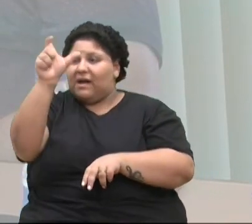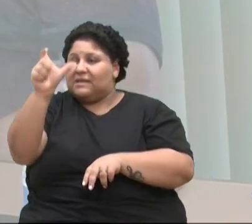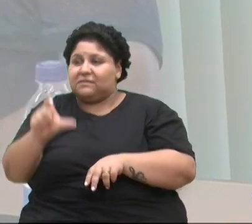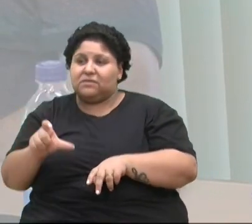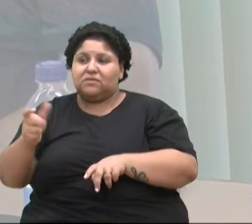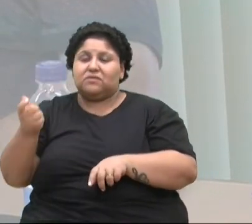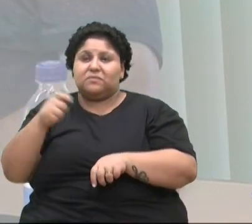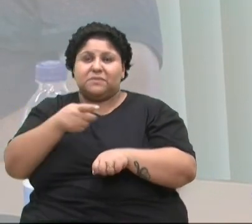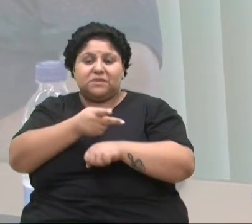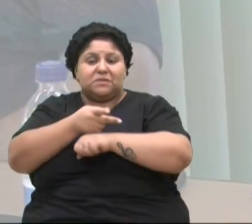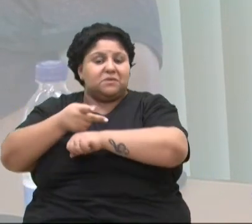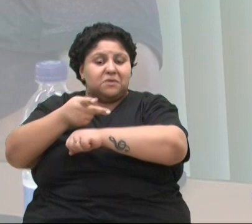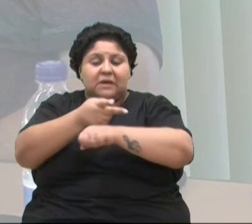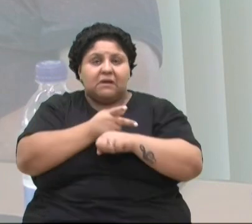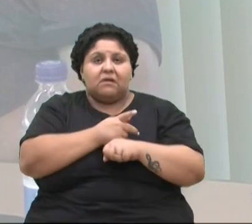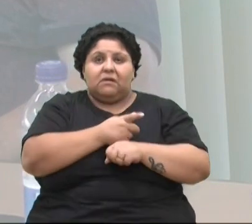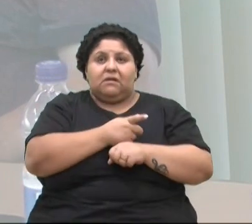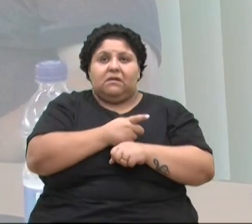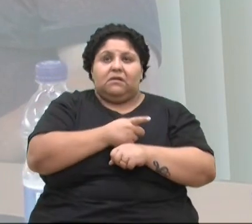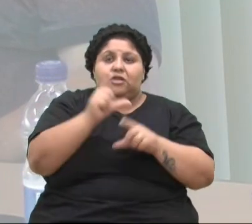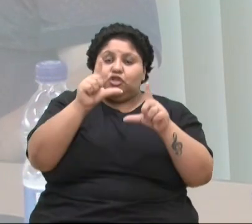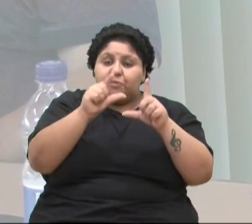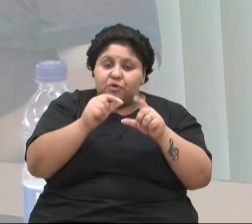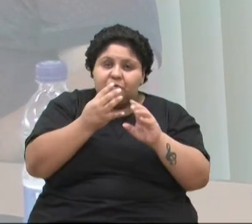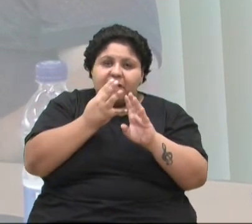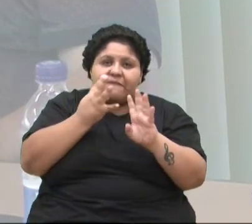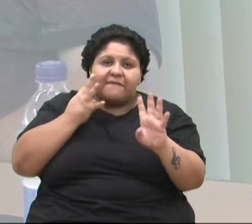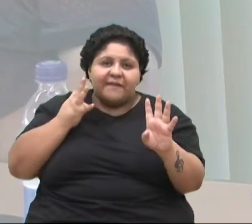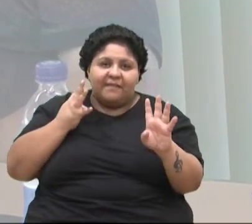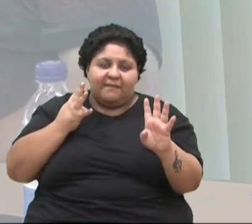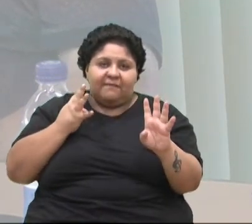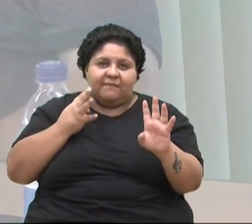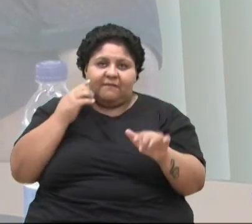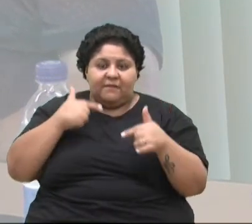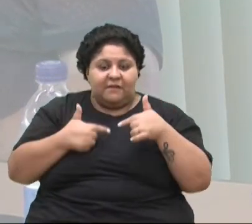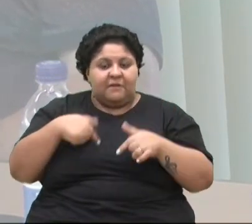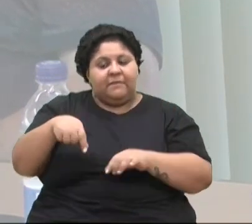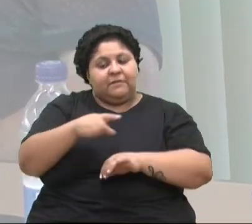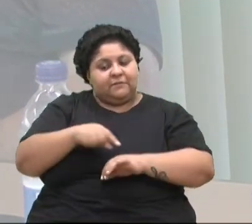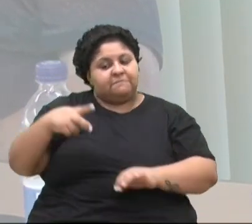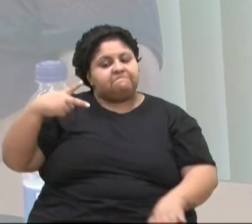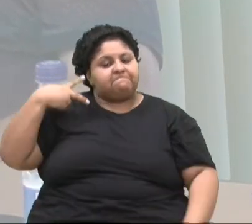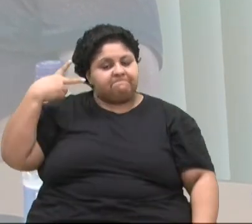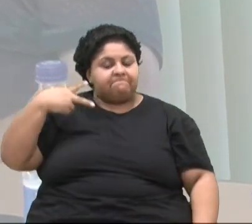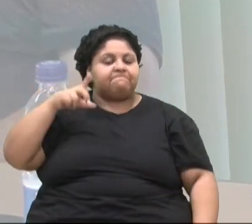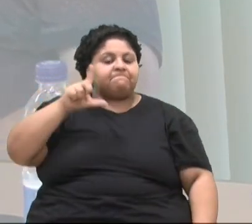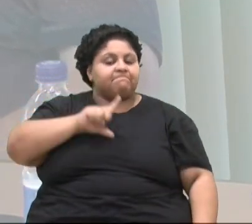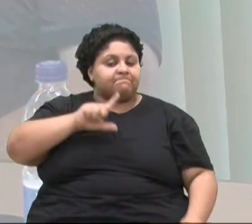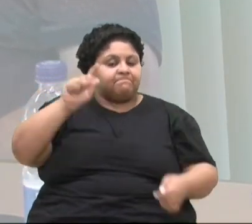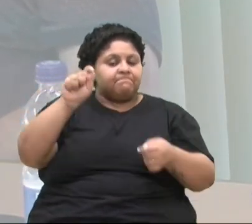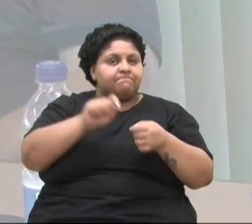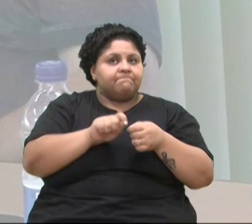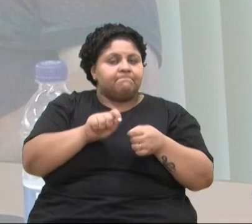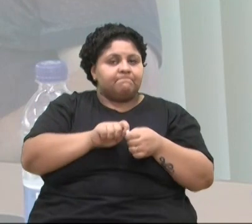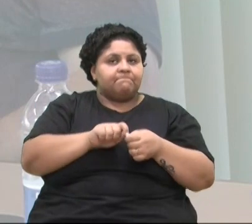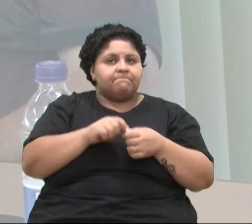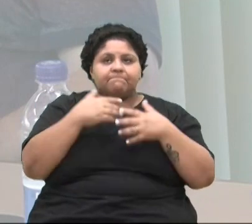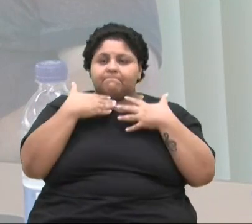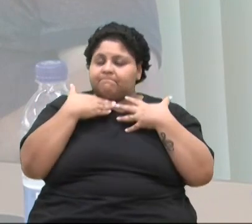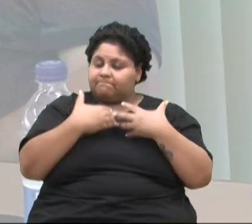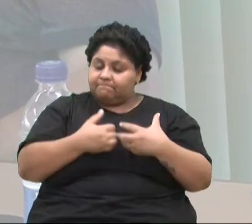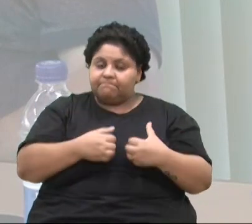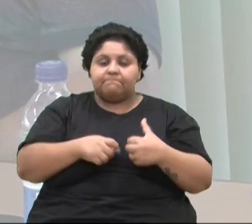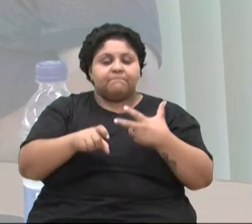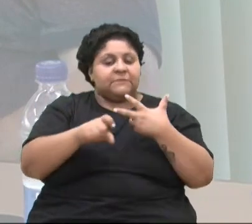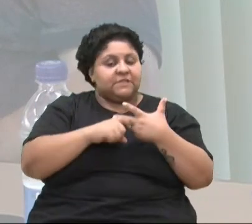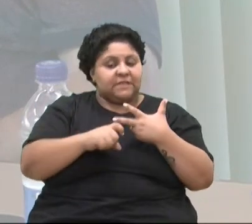que daí daria menos congestionamento nas UPAs. Então, é um trabalho que nós, vereadores, temos que fazer, e a Secretaria, enfim, o Executivo